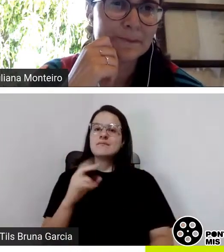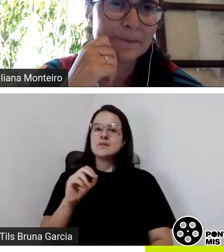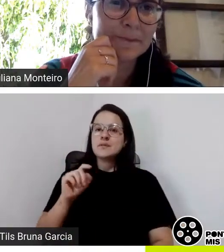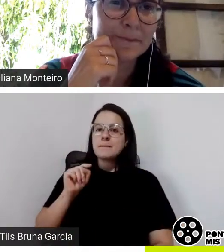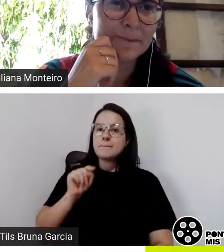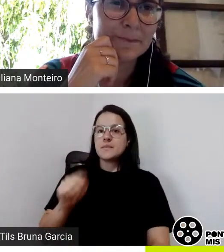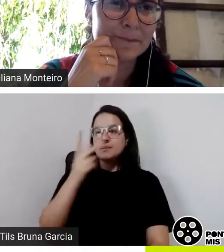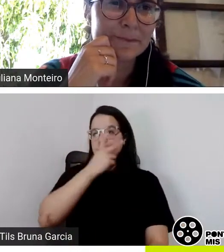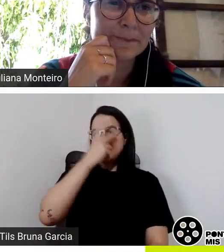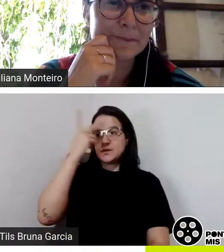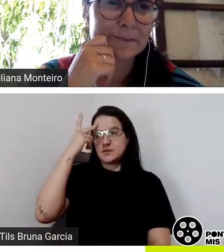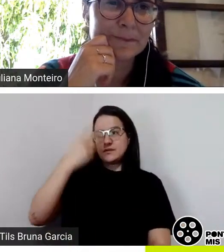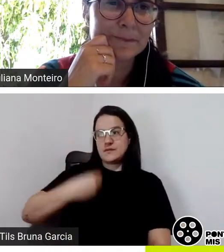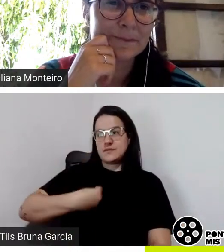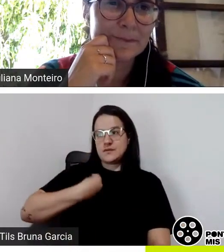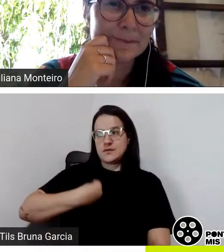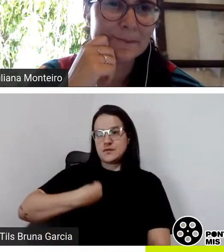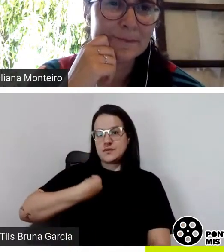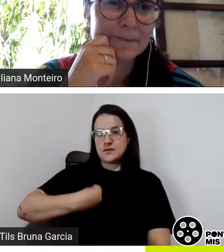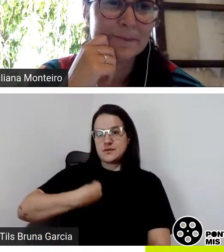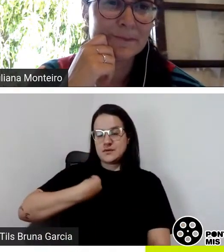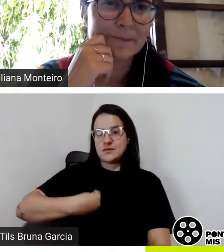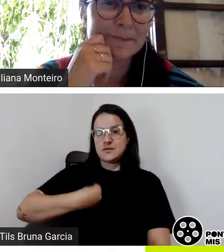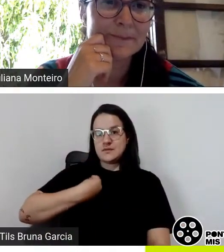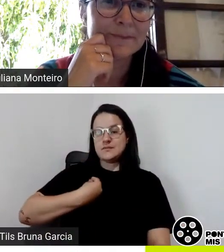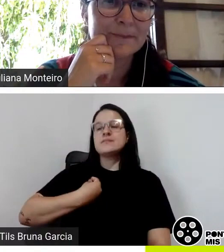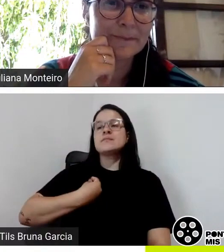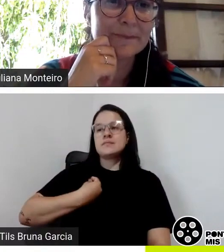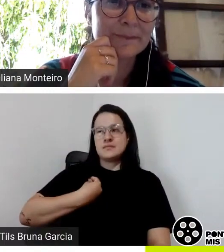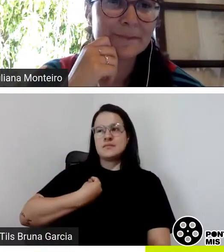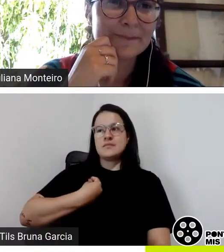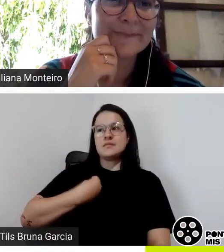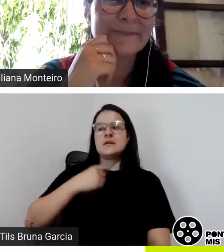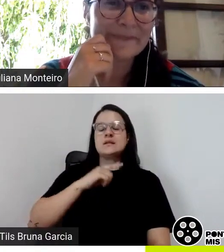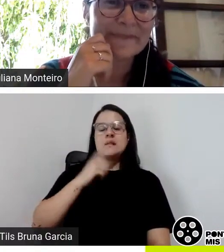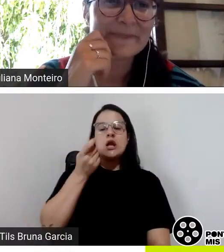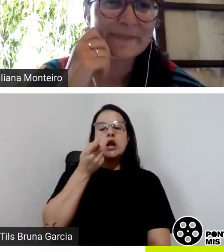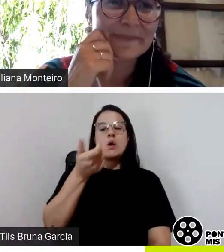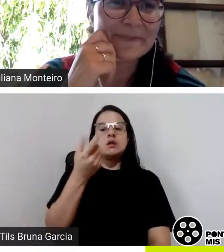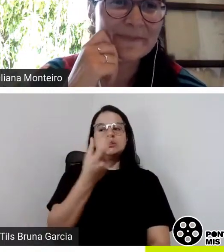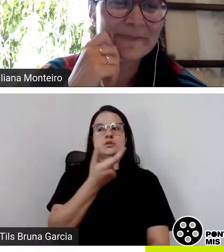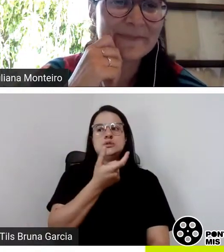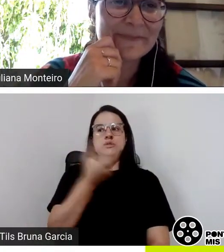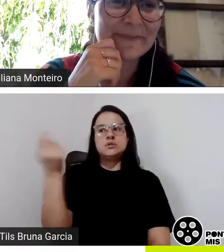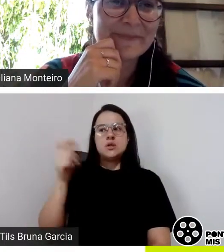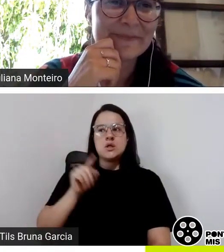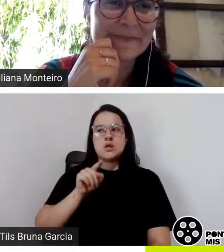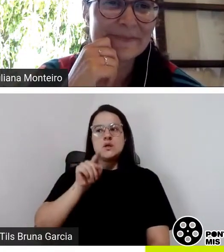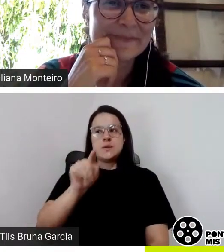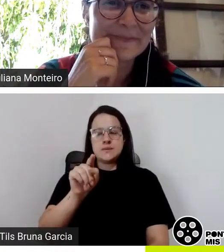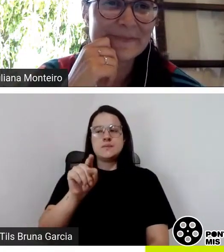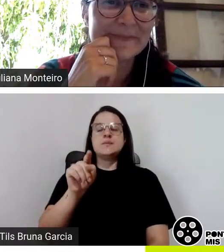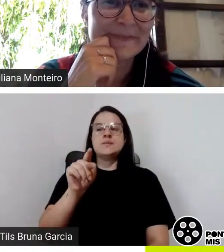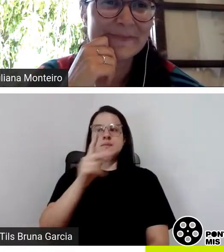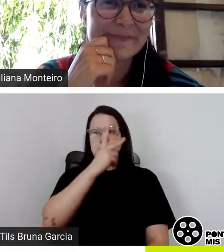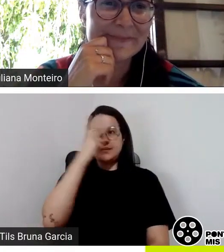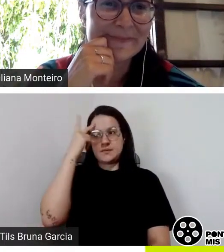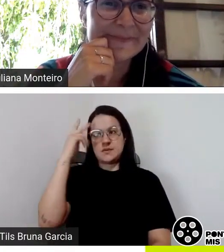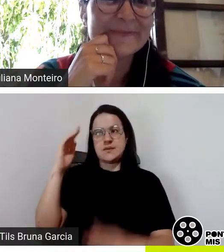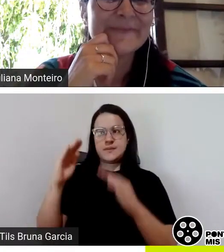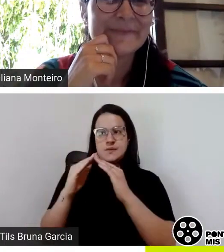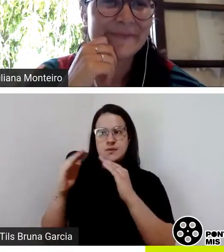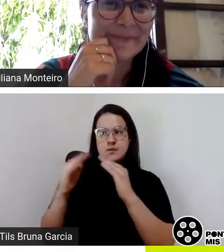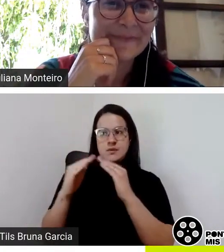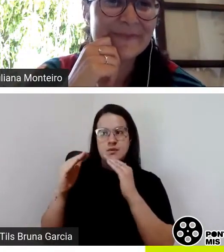com uma galera que faz cinema, que tem um festival, mas Santa Maria tem quase 200 mil habitantes. Então eu disse, bom, vou ter que me mudar para Faxinal do Soturno,